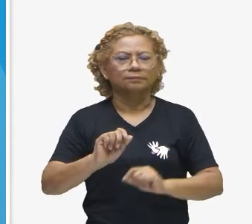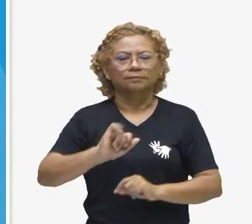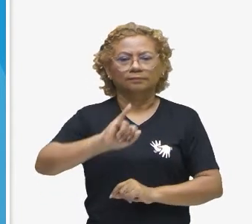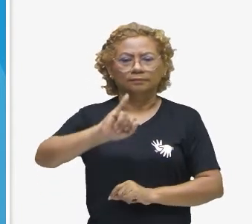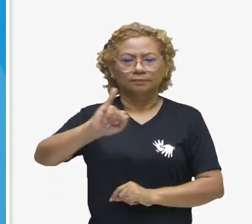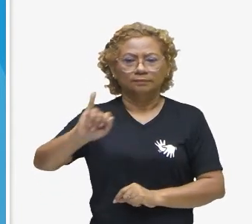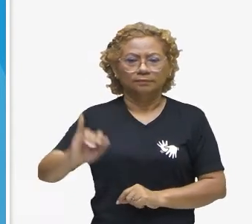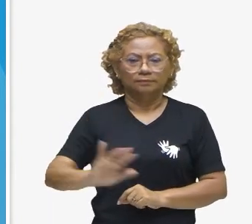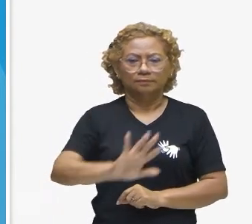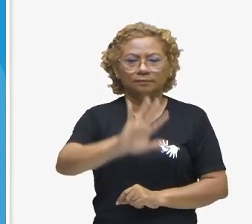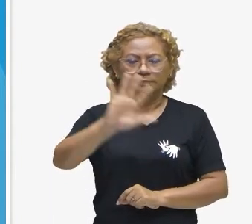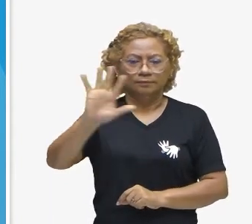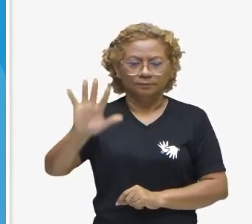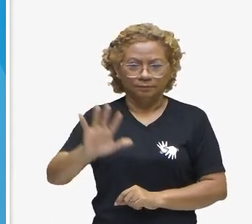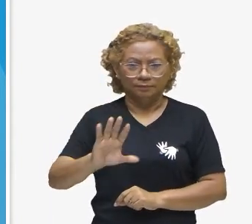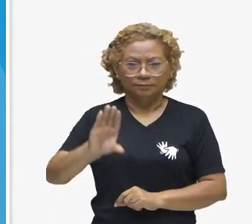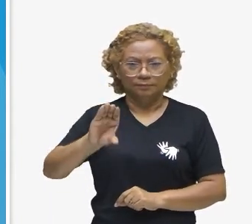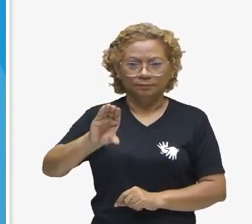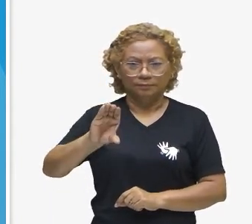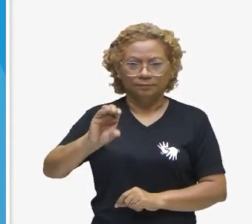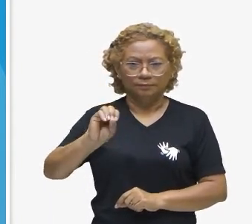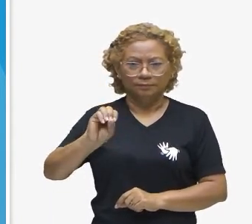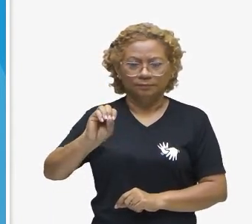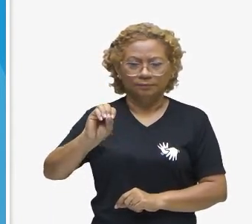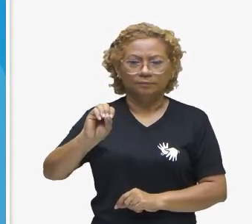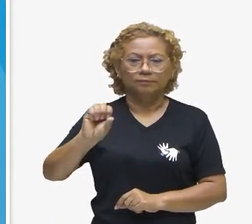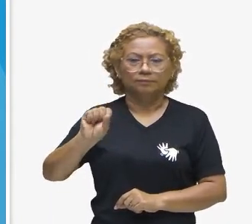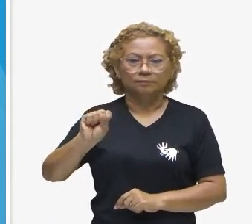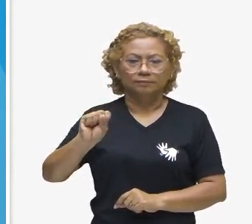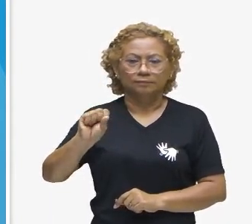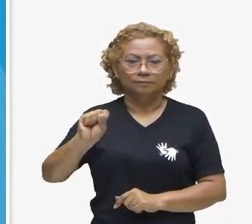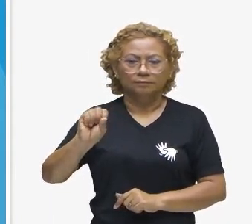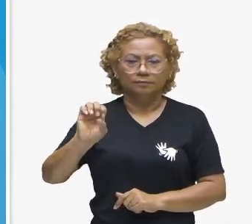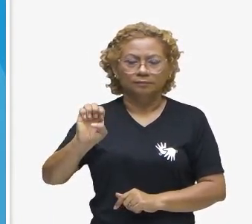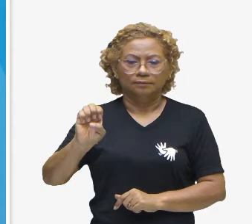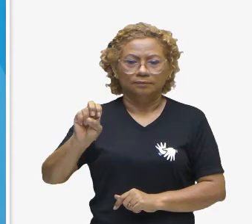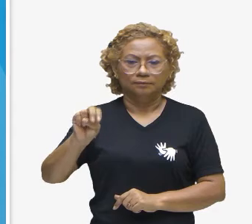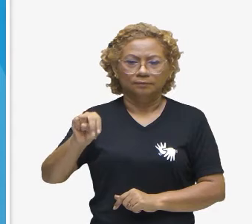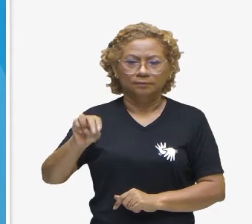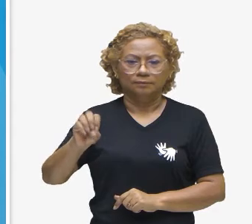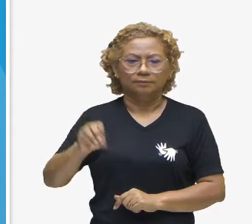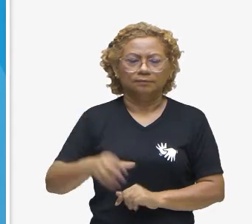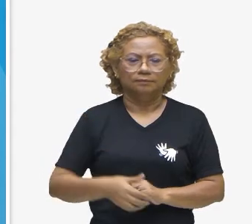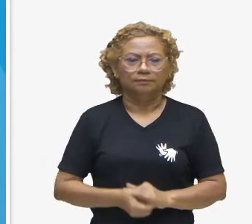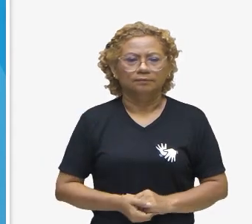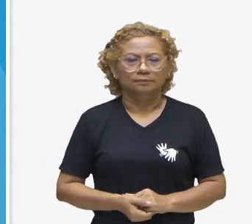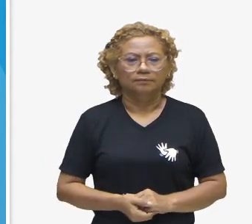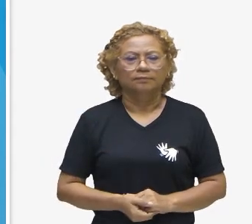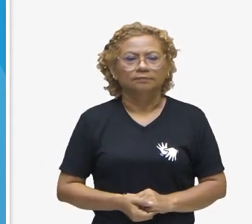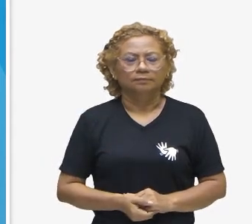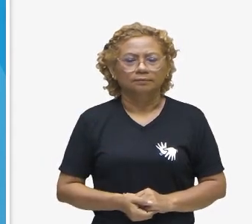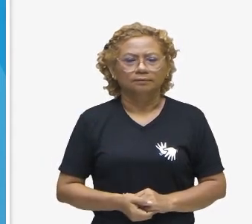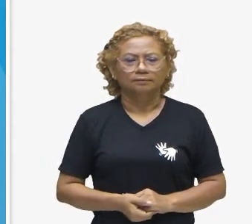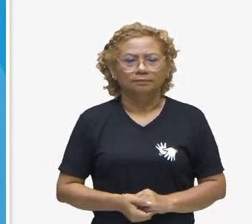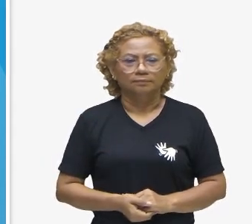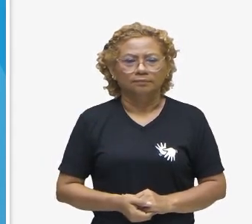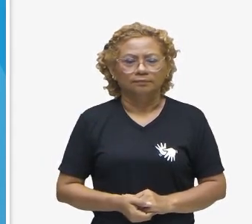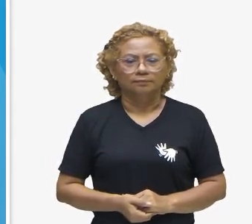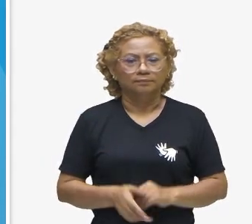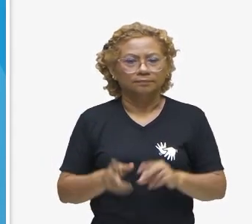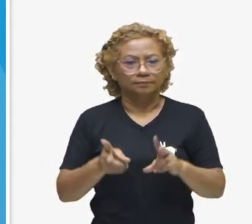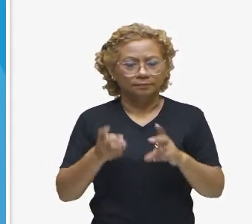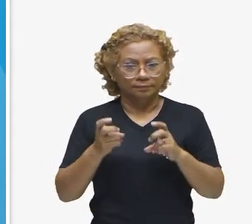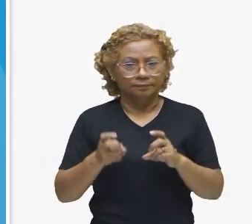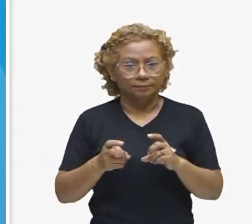da função cosseno. Vamos ter que a imagem da função cosseno está